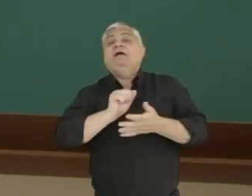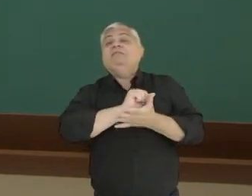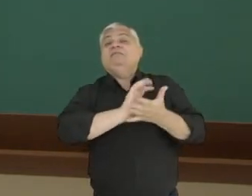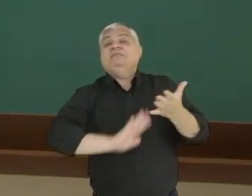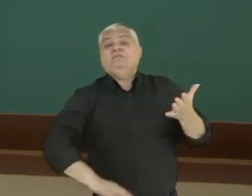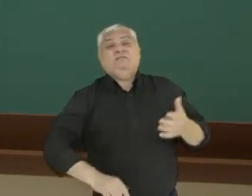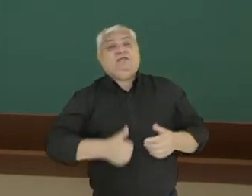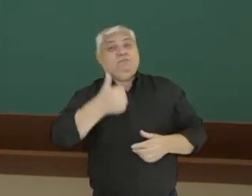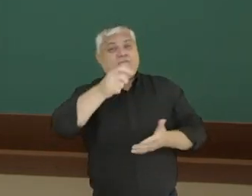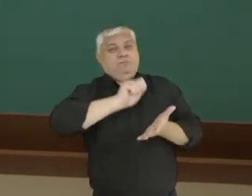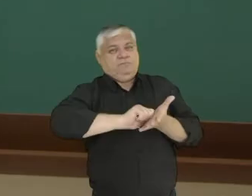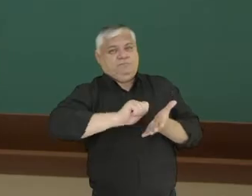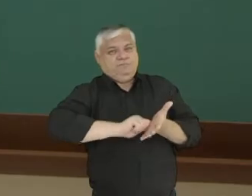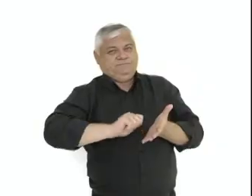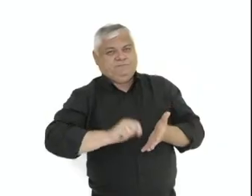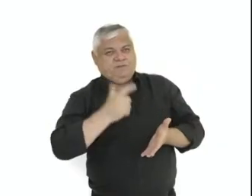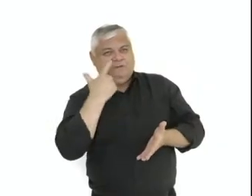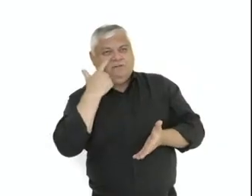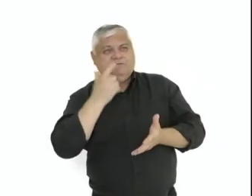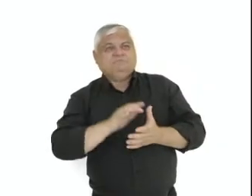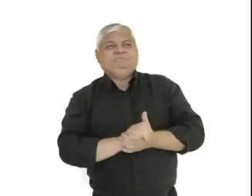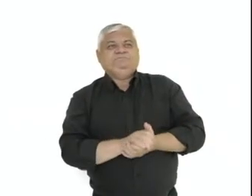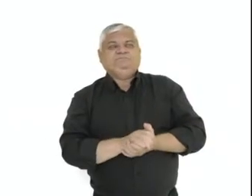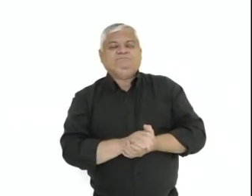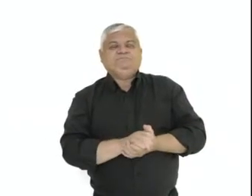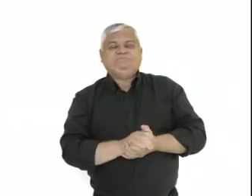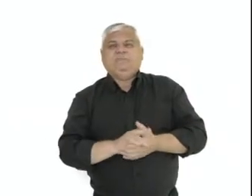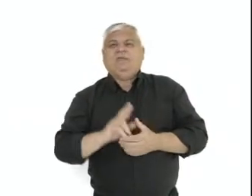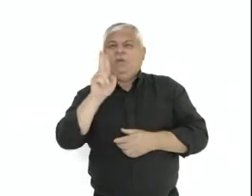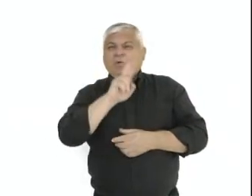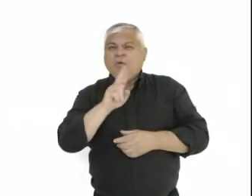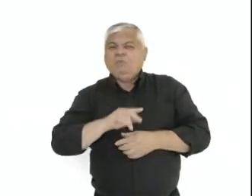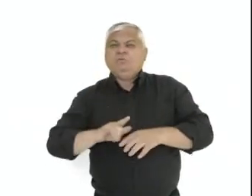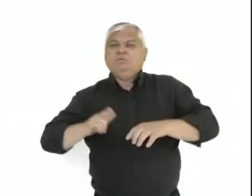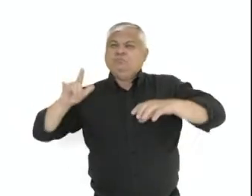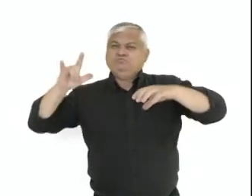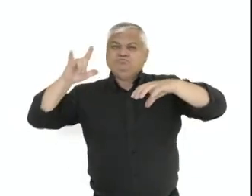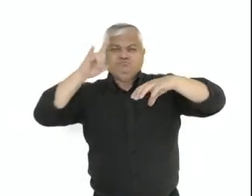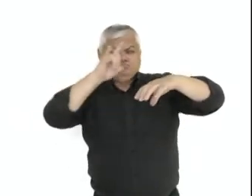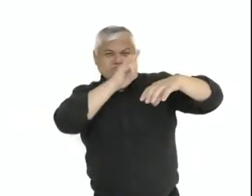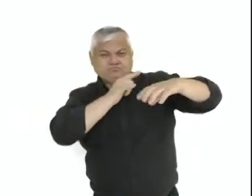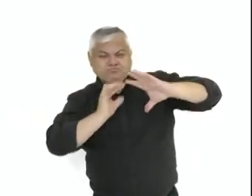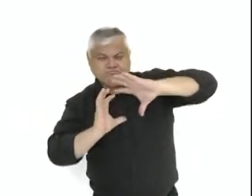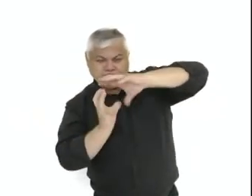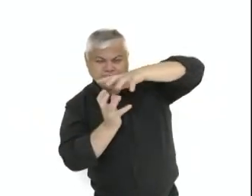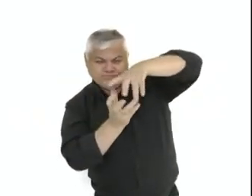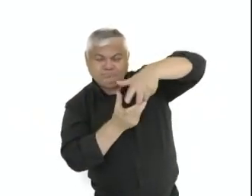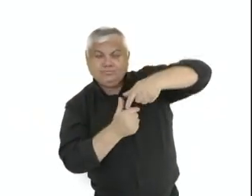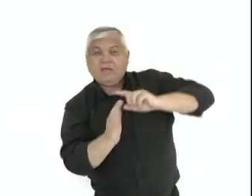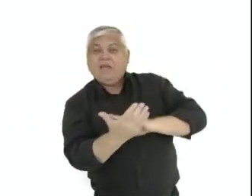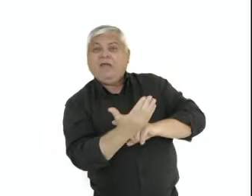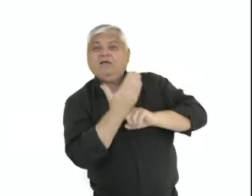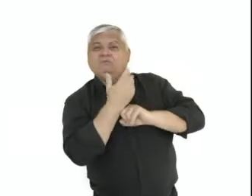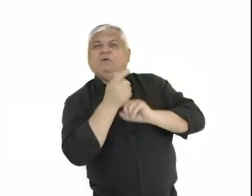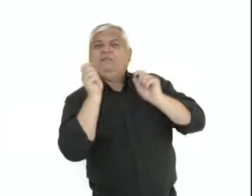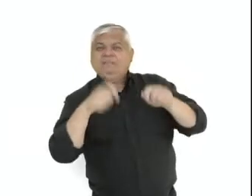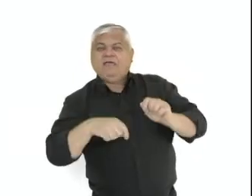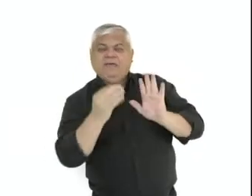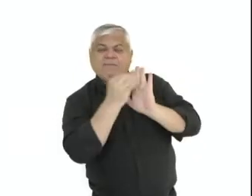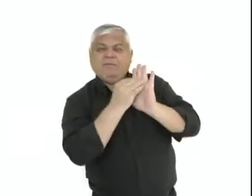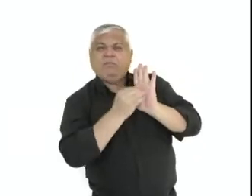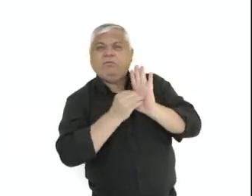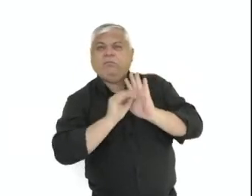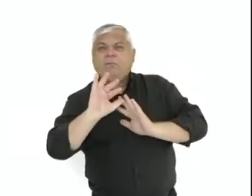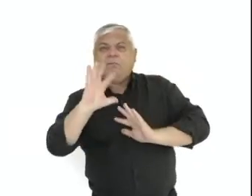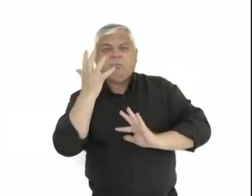realizar no seu caderno. Dá uma olhada aí, ó. O uso de satélites para o sensoriamento remoto permite registrar a sequência de eventos ao